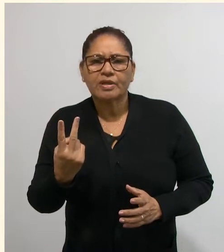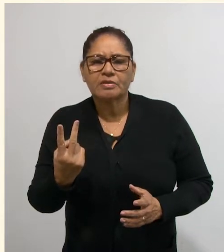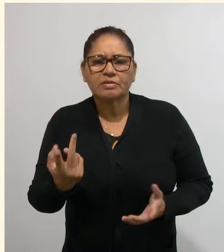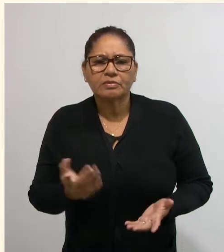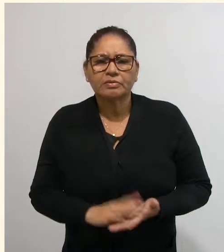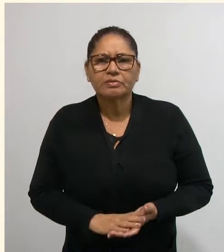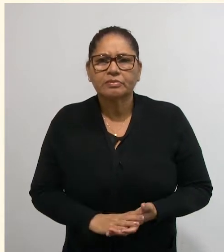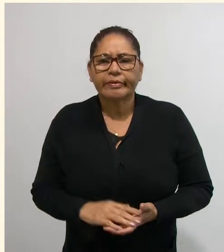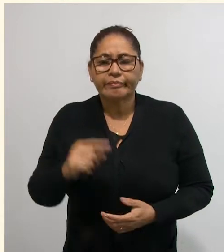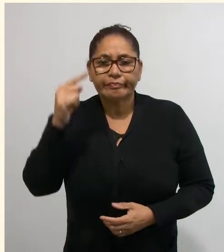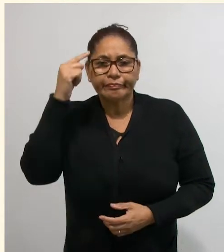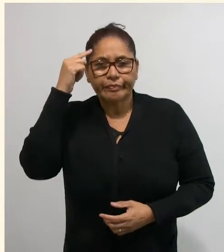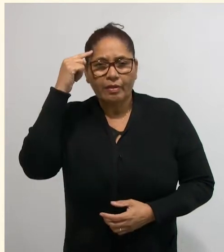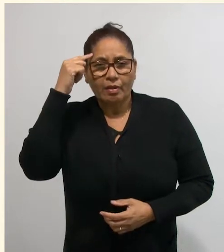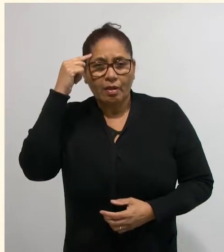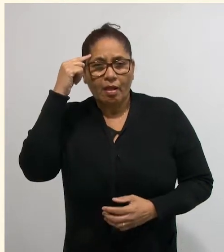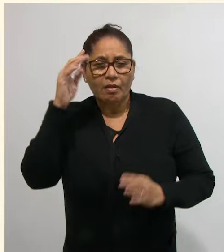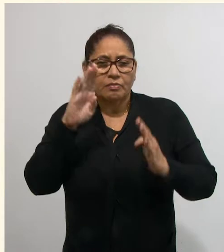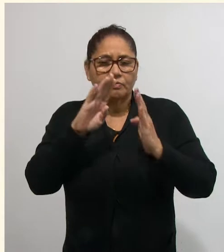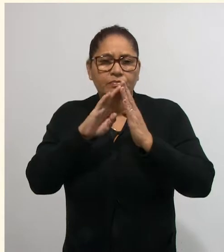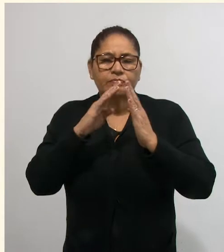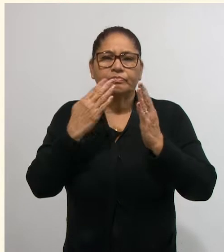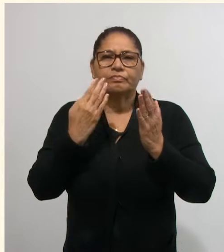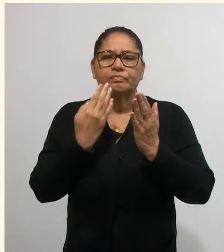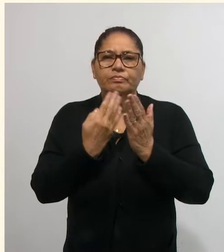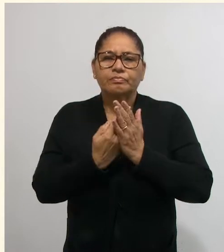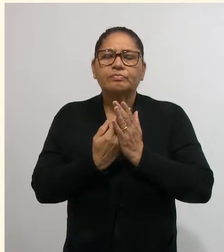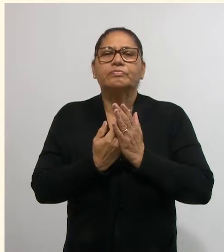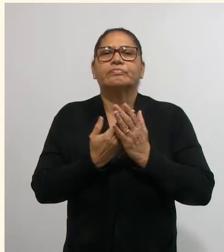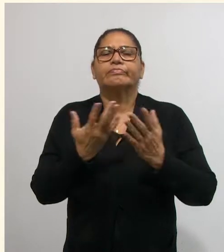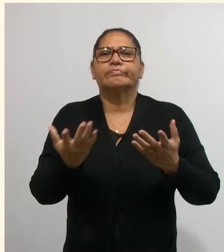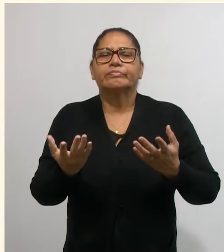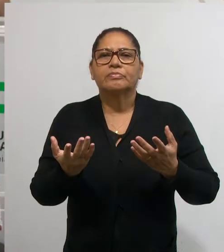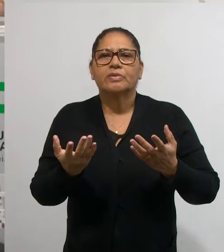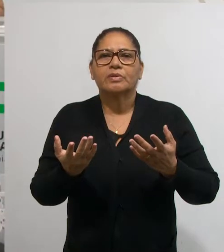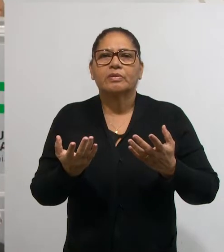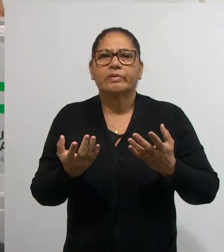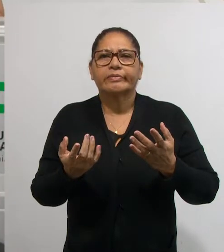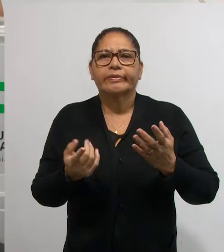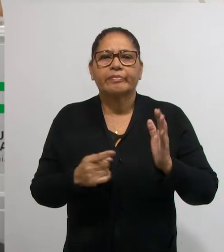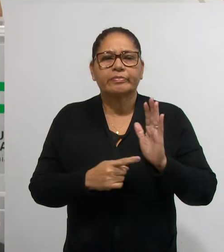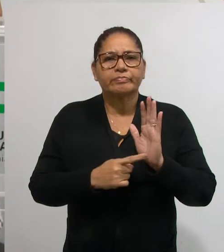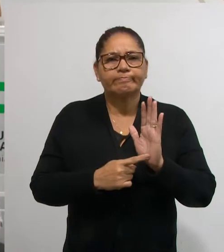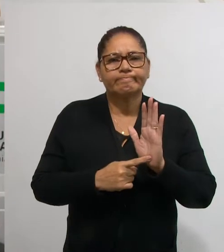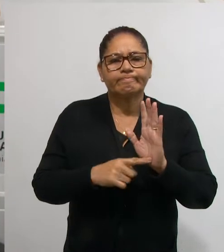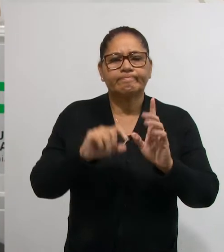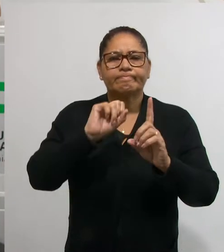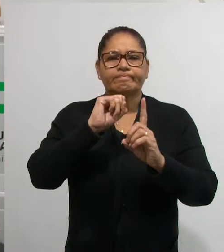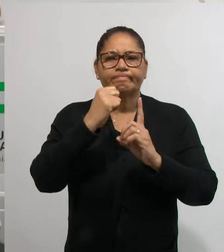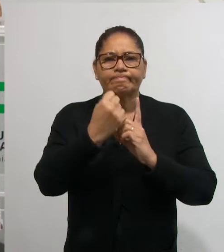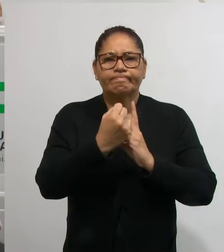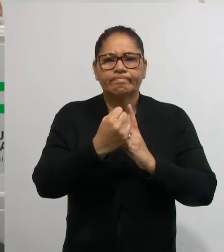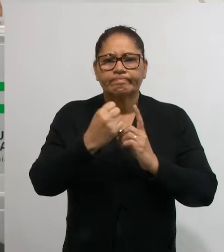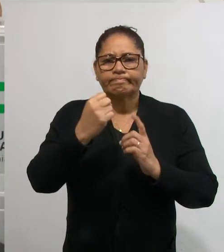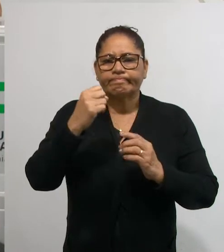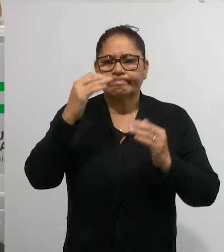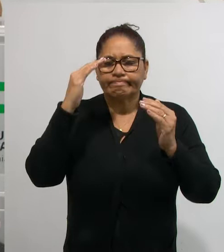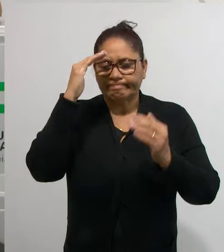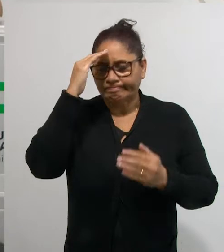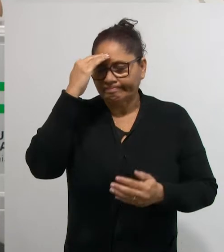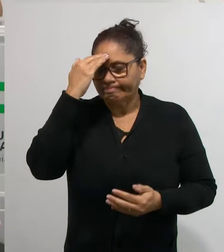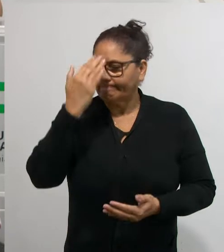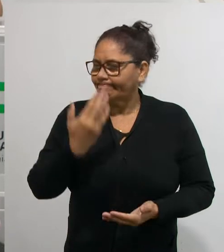gente acha que a escola, ela é uma manutenção do que está posto na sociedade, a gente não acredita no poder transformador